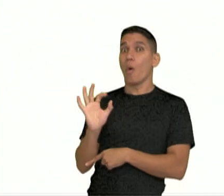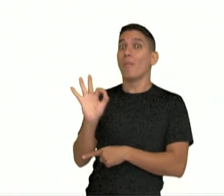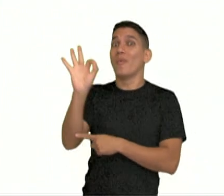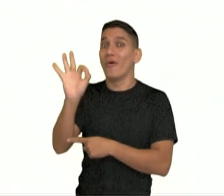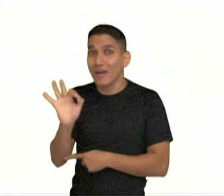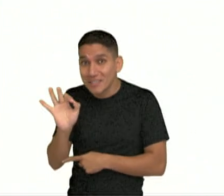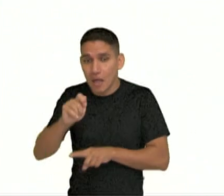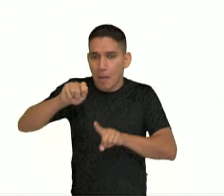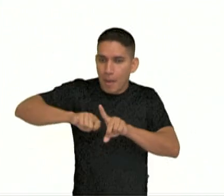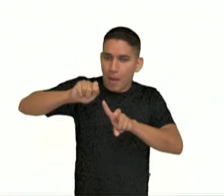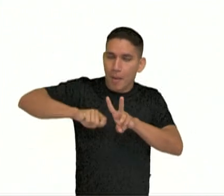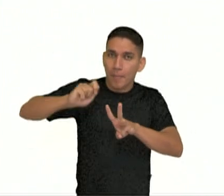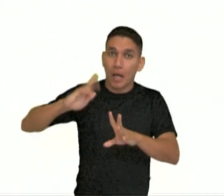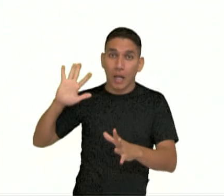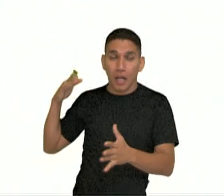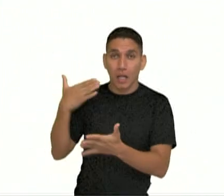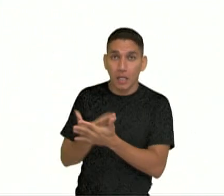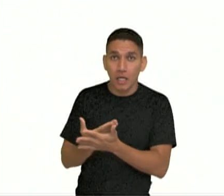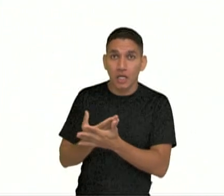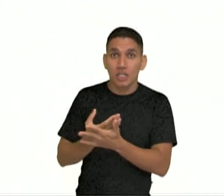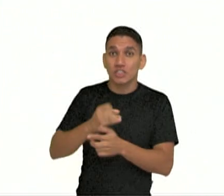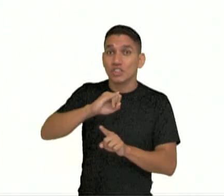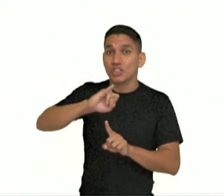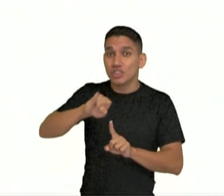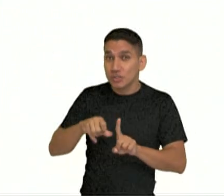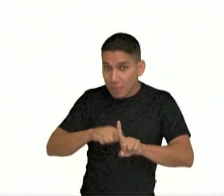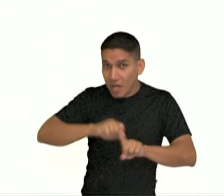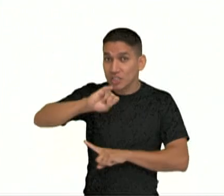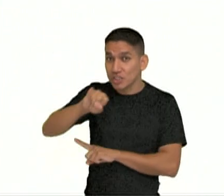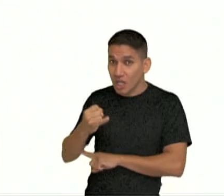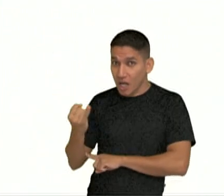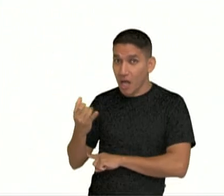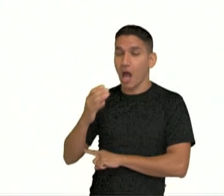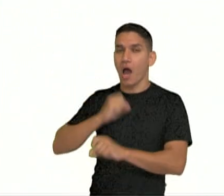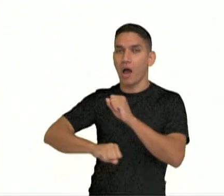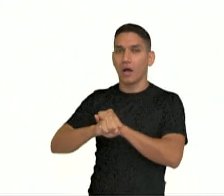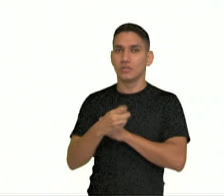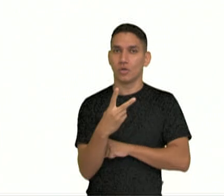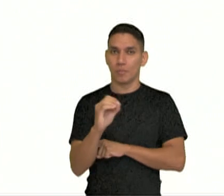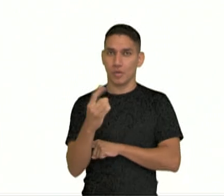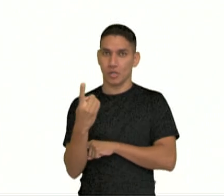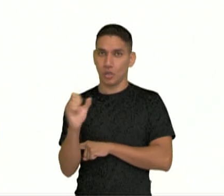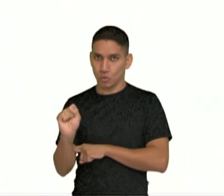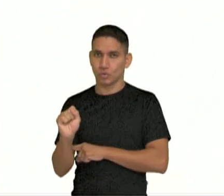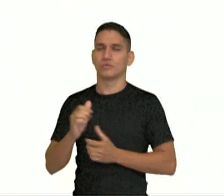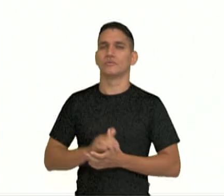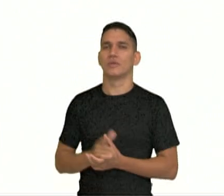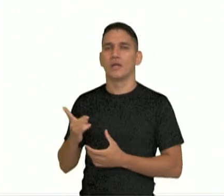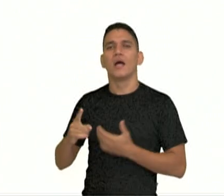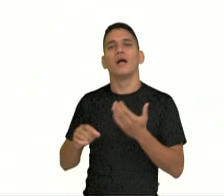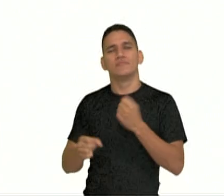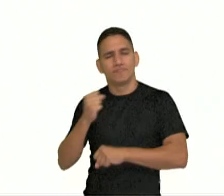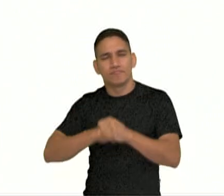de 2018. Por Ana Letícia Loubach, para o Tec Tudo, dia